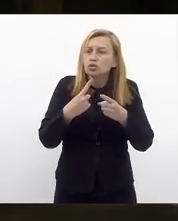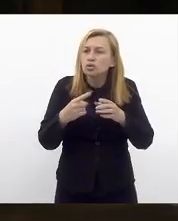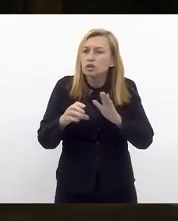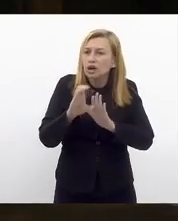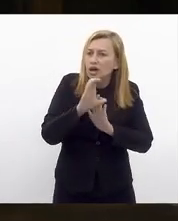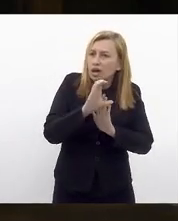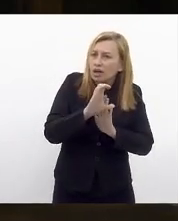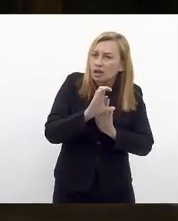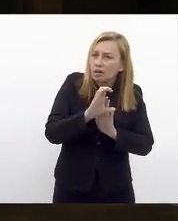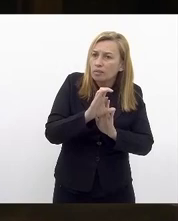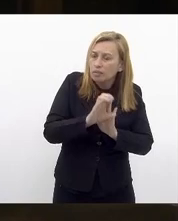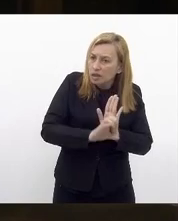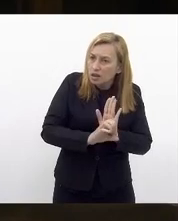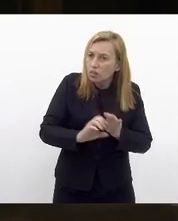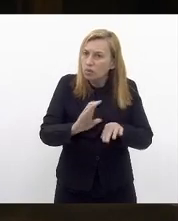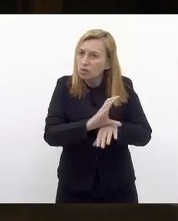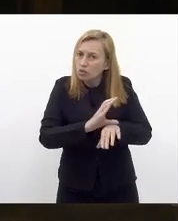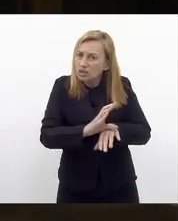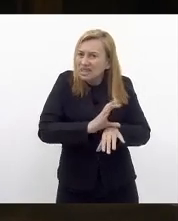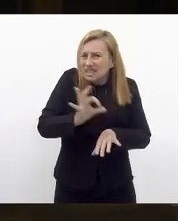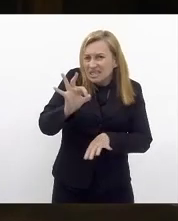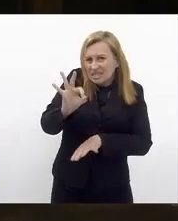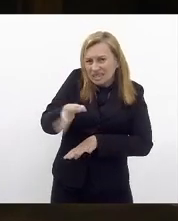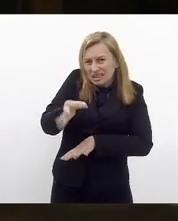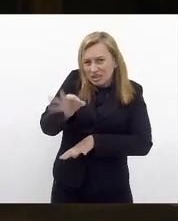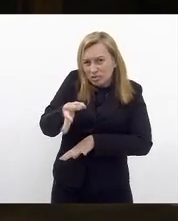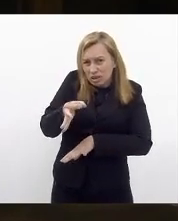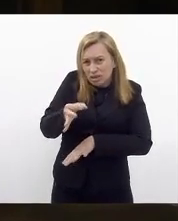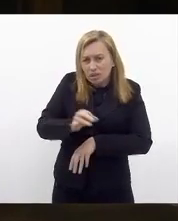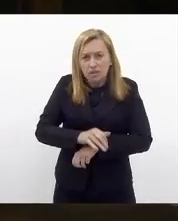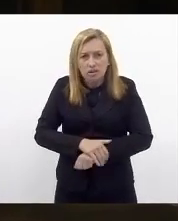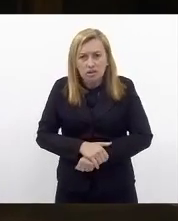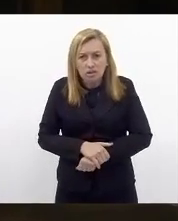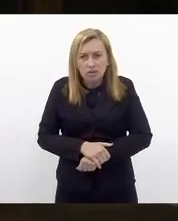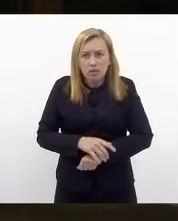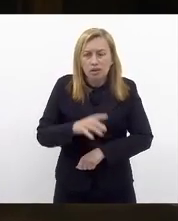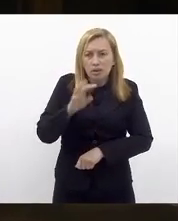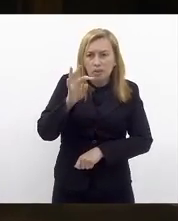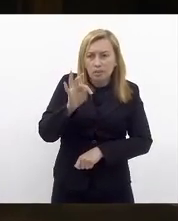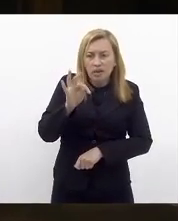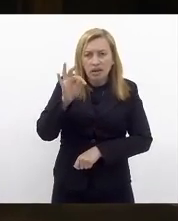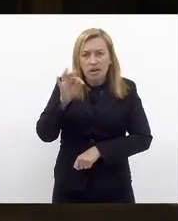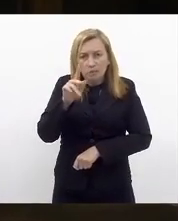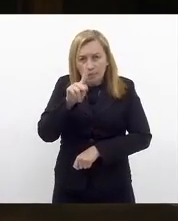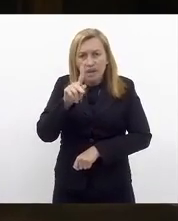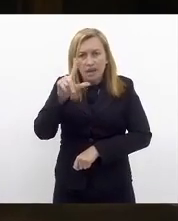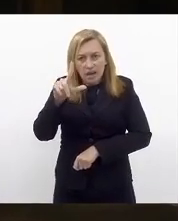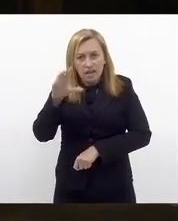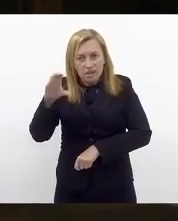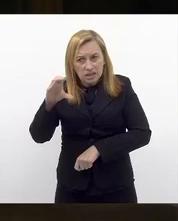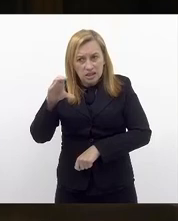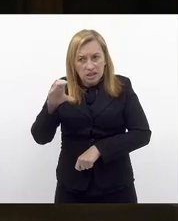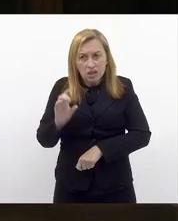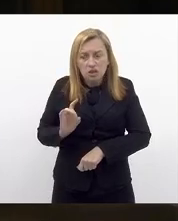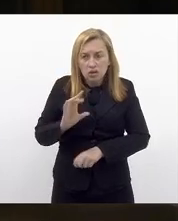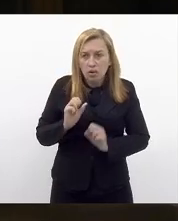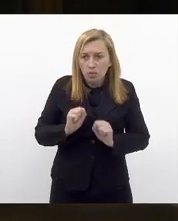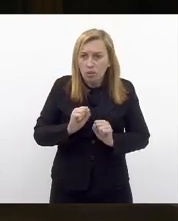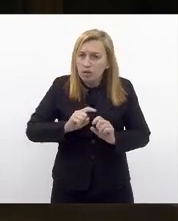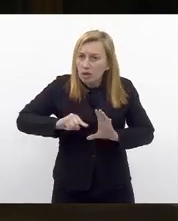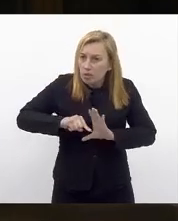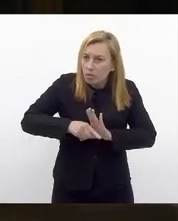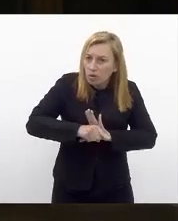emenda constitucional o e evidentemente o pele ser a gente só pode